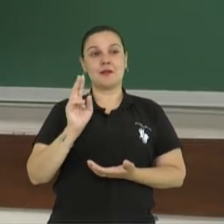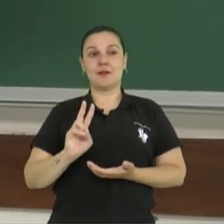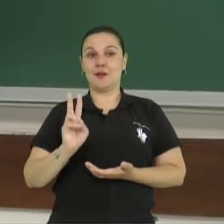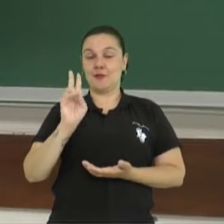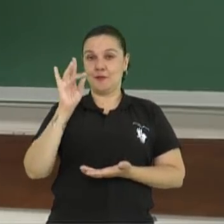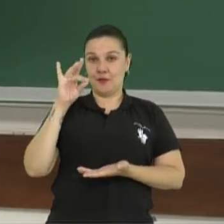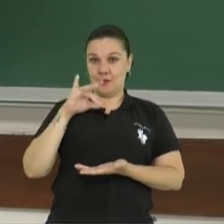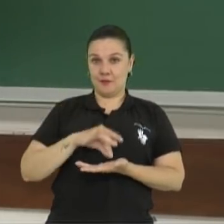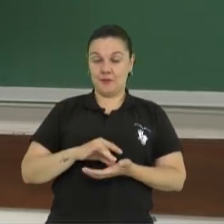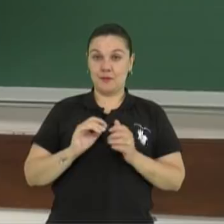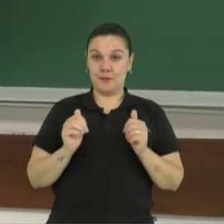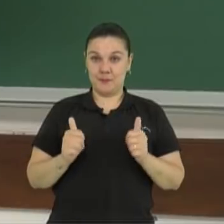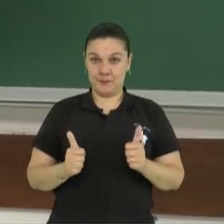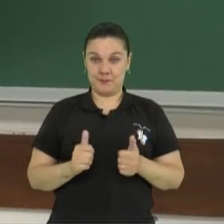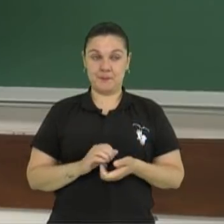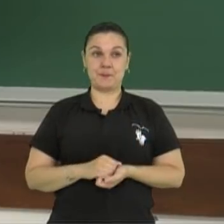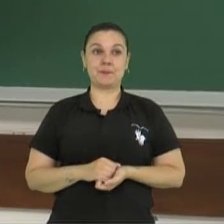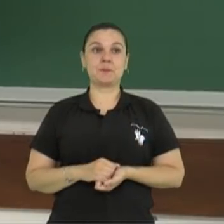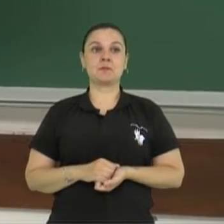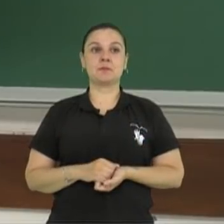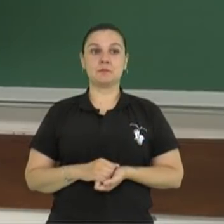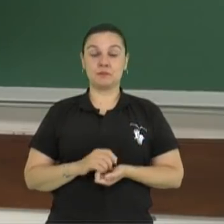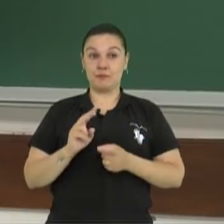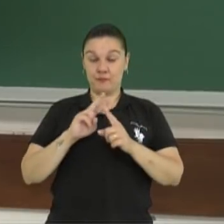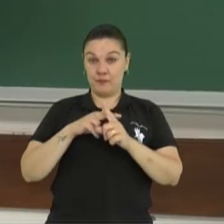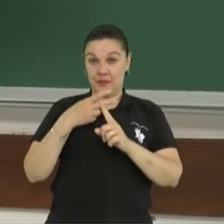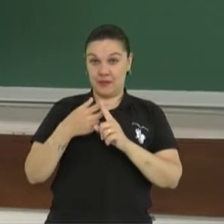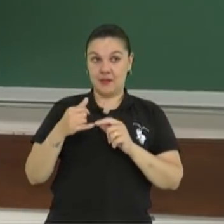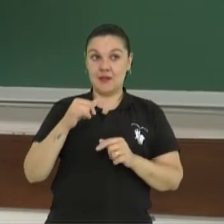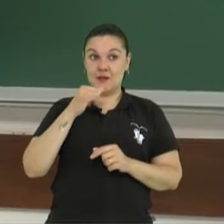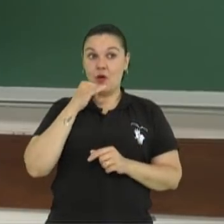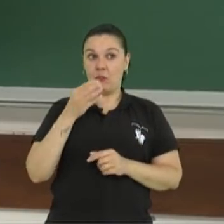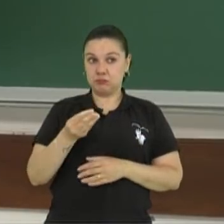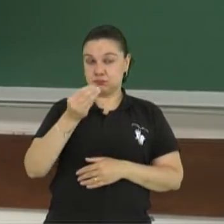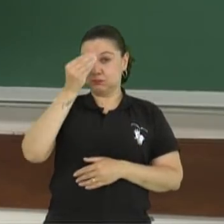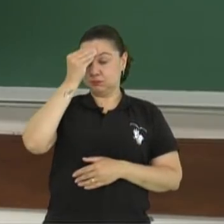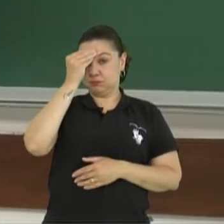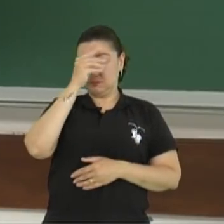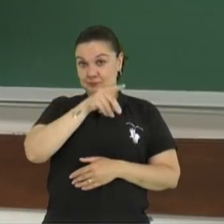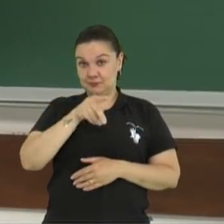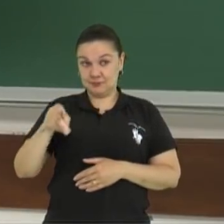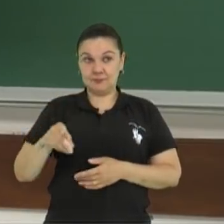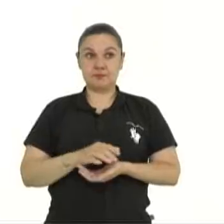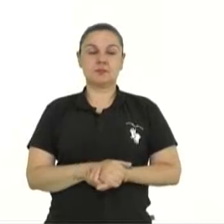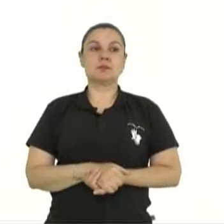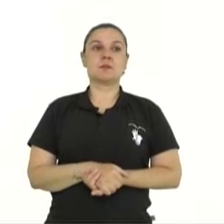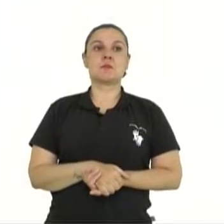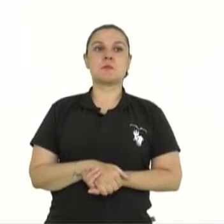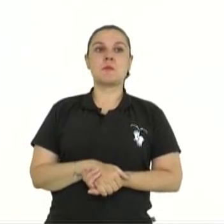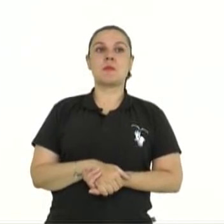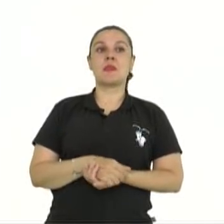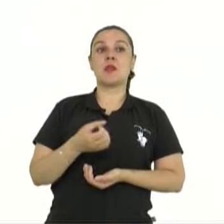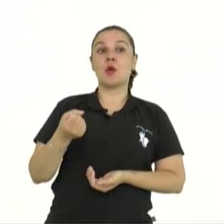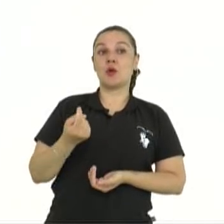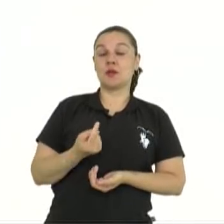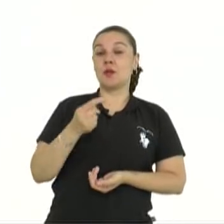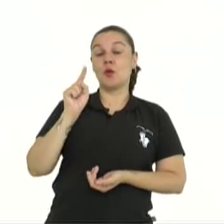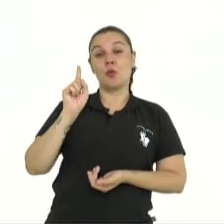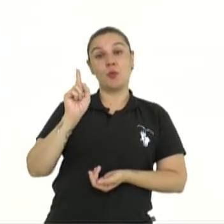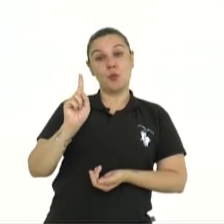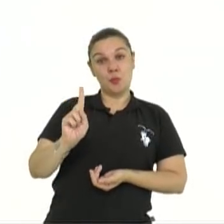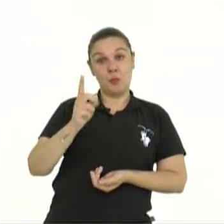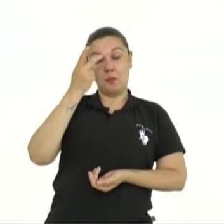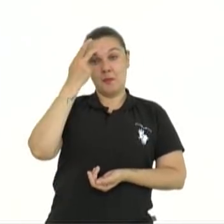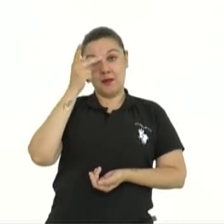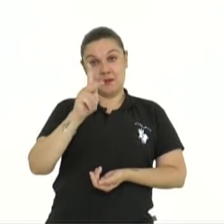valor real na paisagem. Mais um exemplo, para ficar bem fixado. Tá? Na escala, há o valor